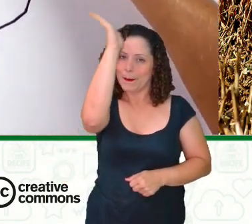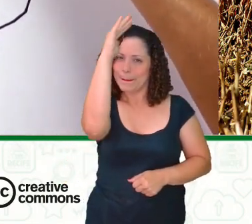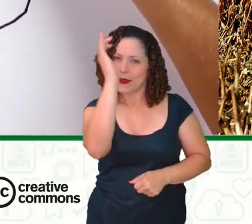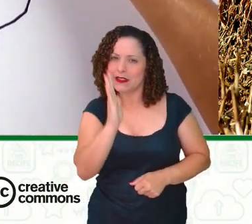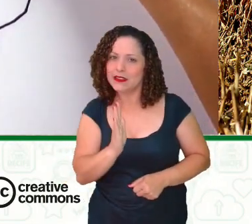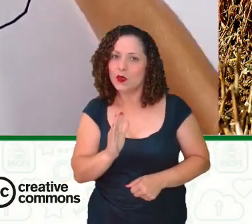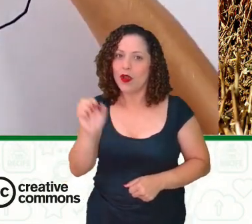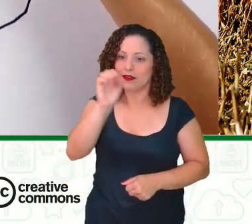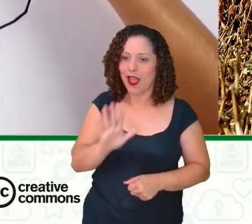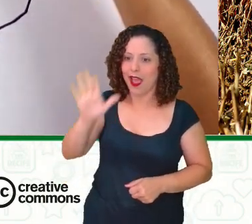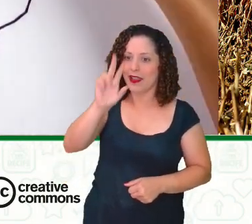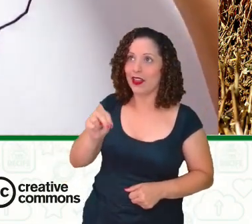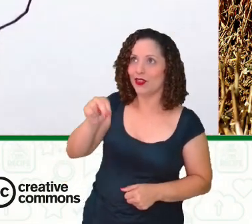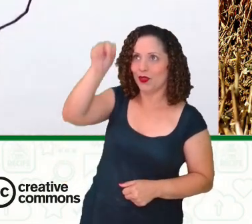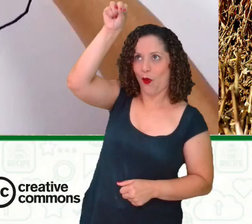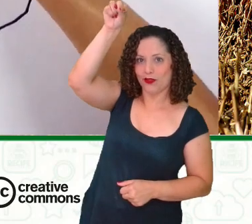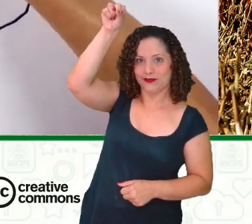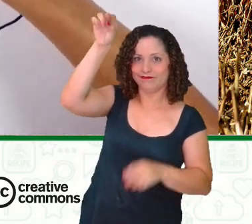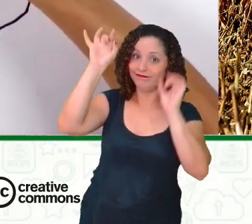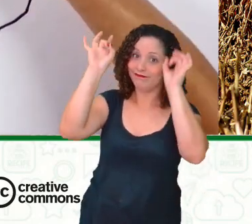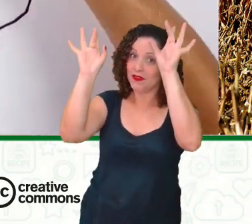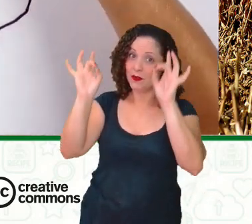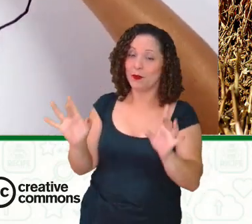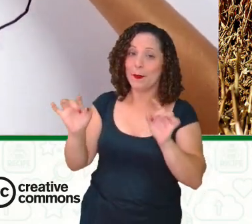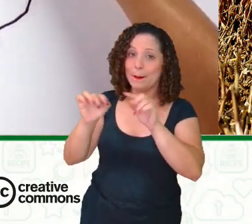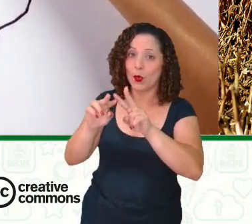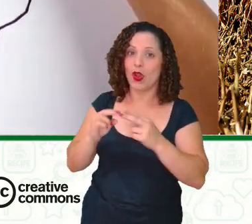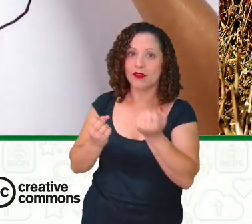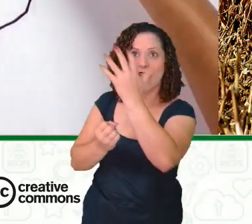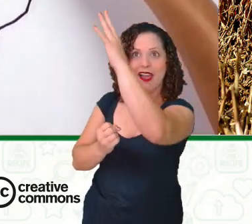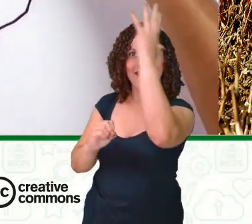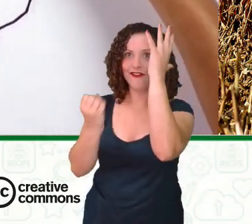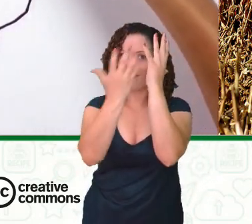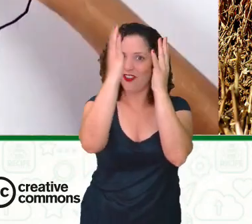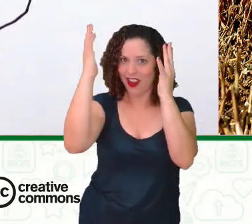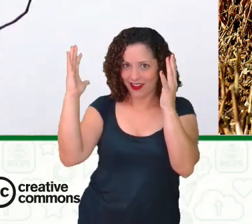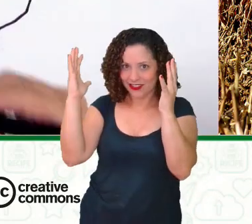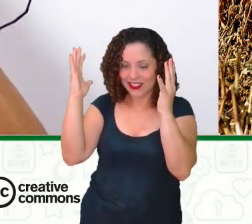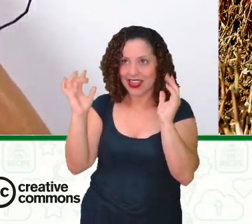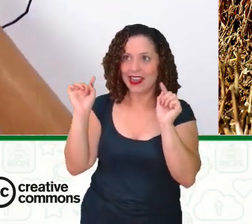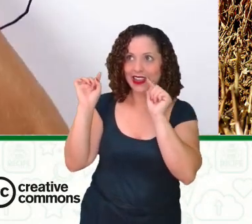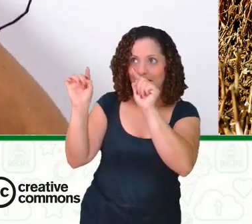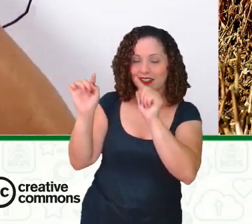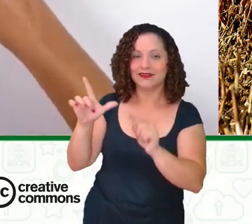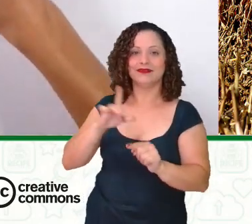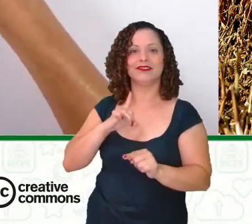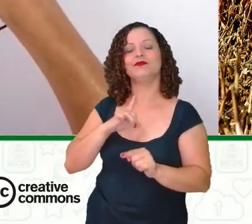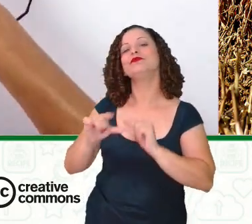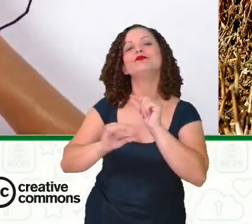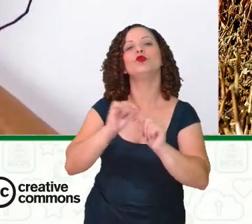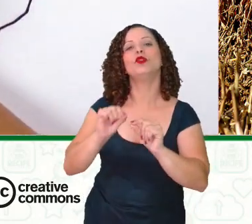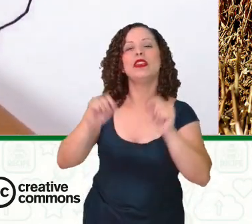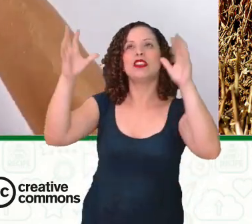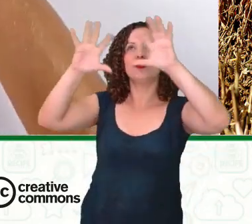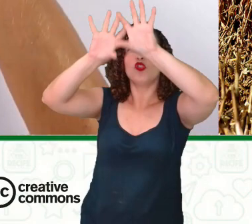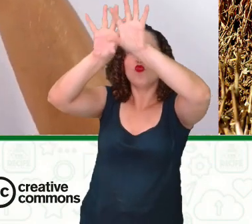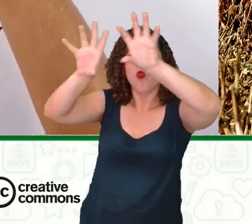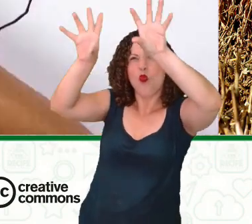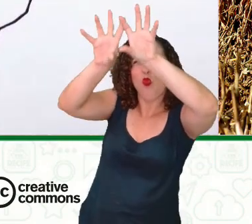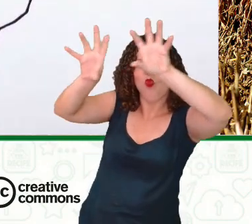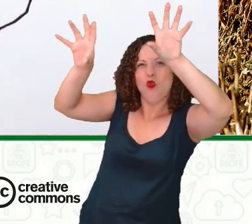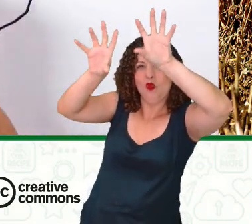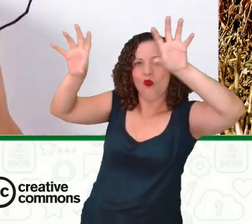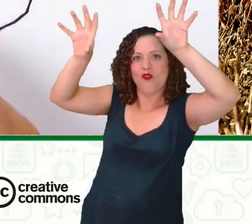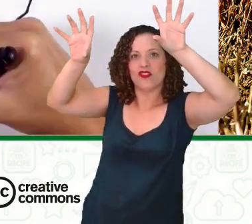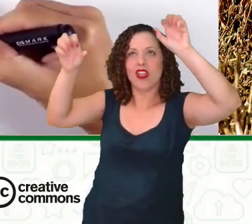região norte, principalmente graças à presença da floresta amazônica, é justamente de lá que essas nuvens carregadas ou